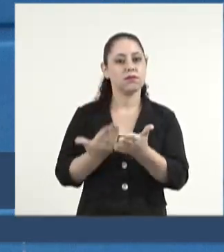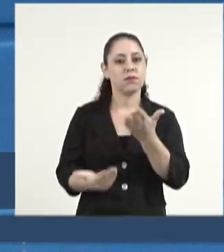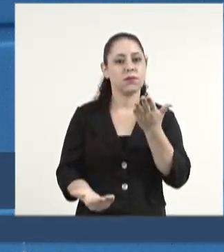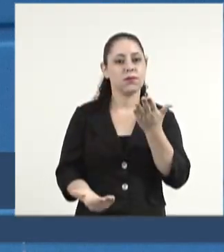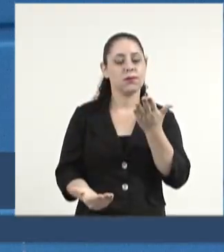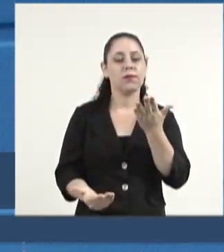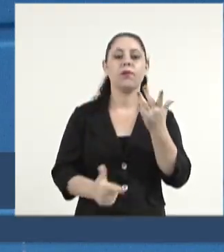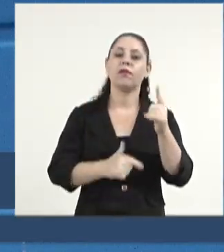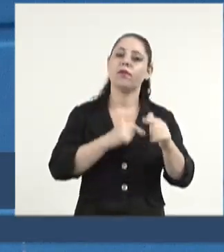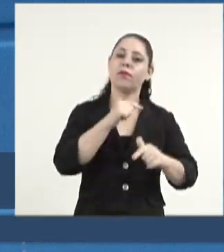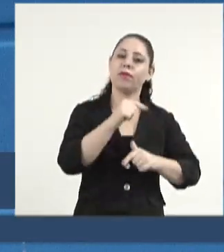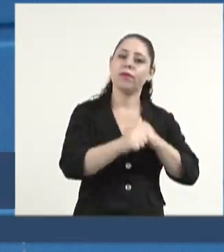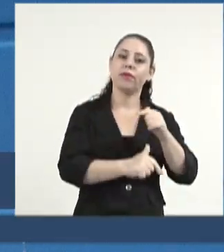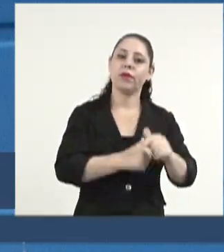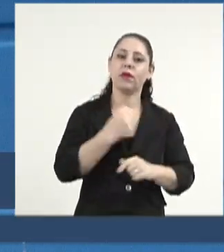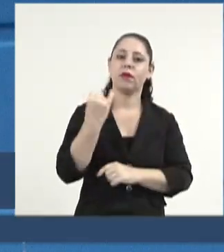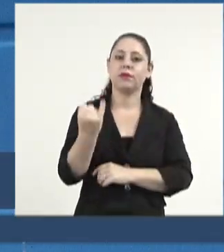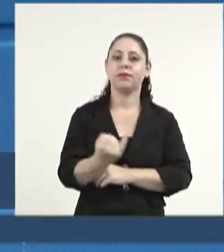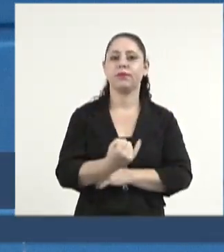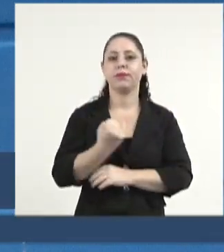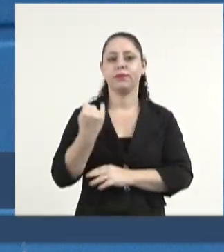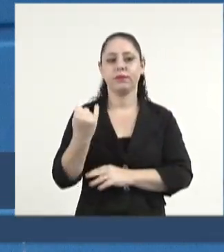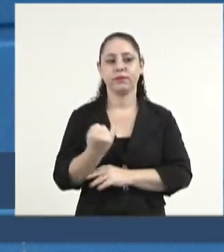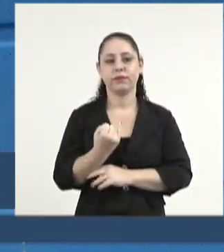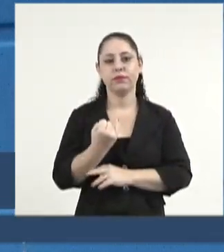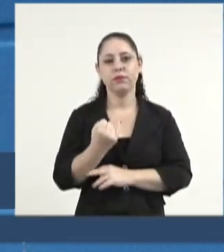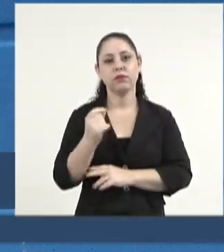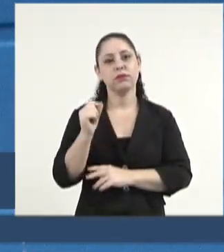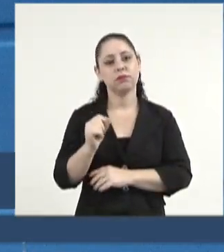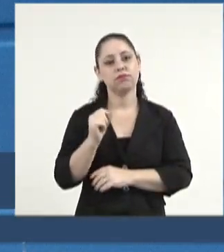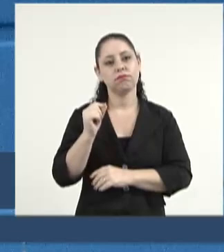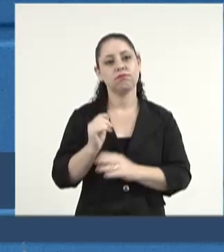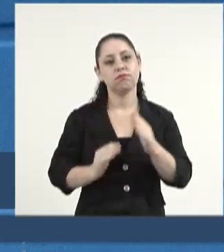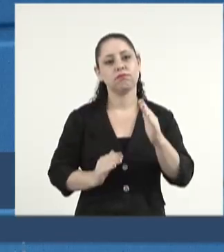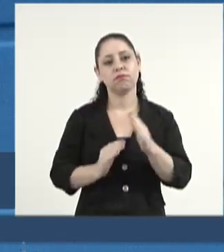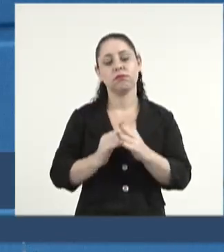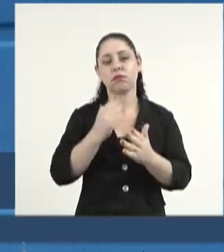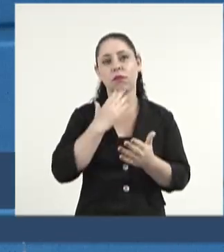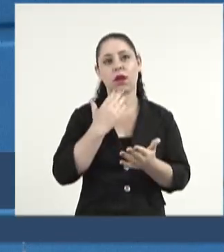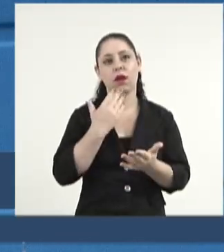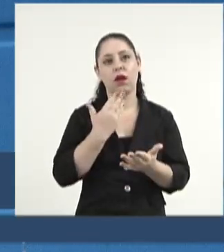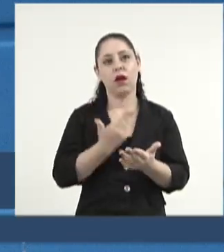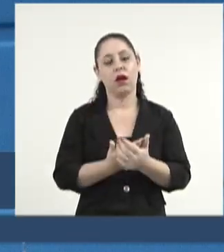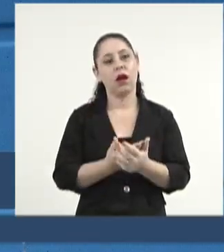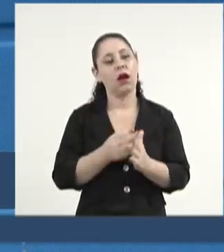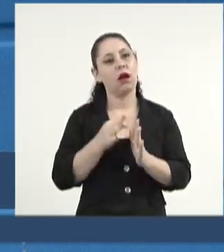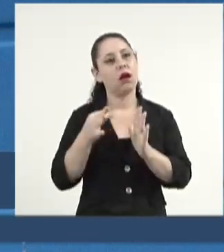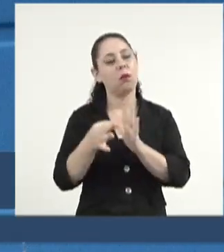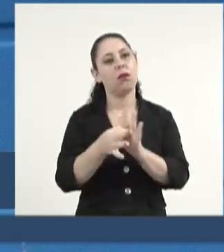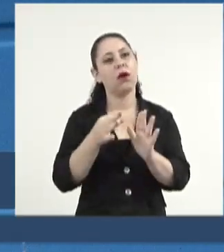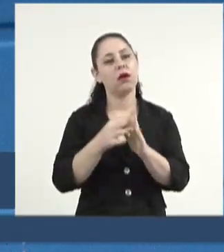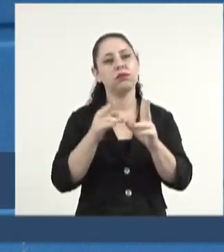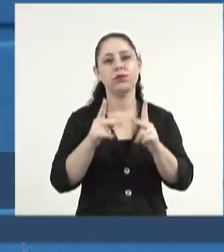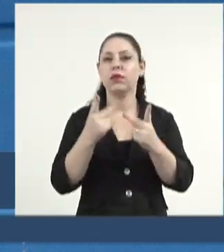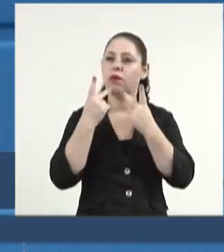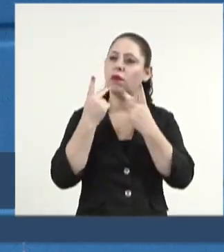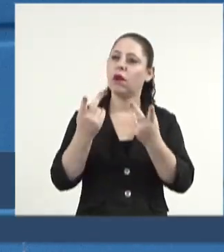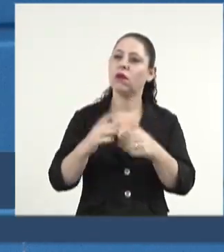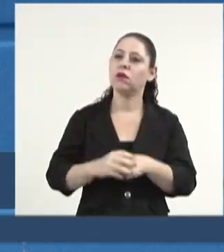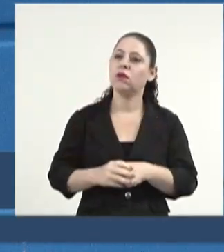essa atividade tão importante e que até surpreende a opinião pública quando a gente diz